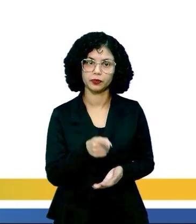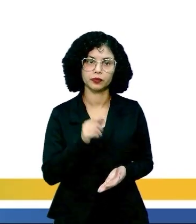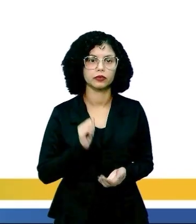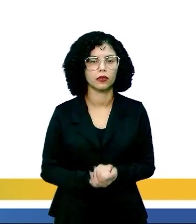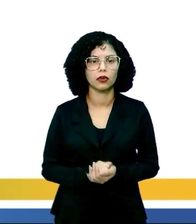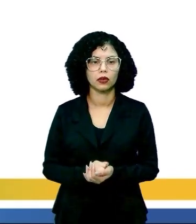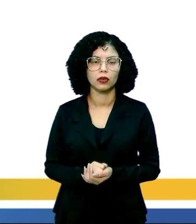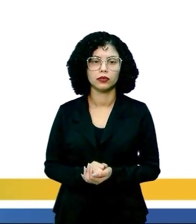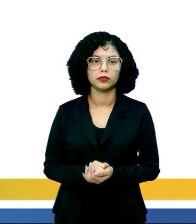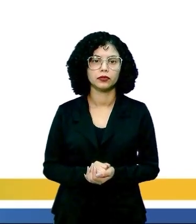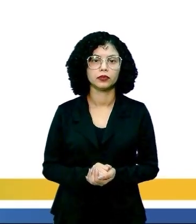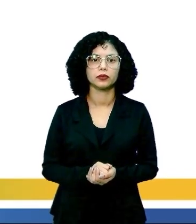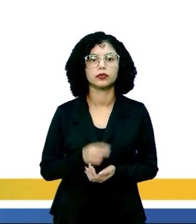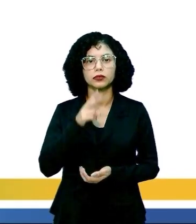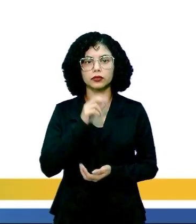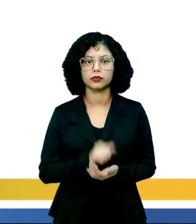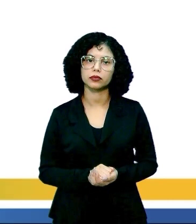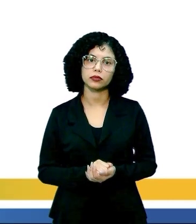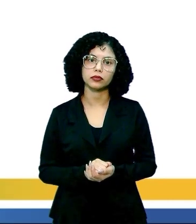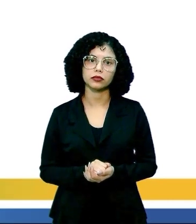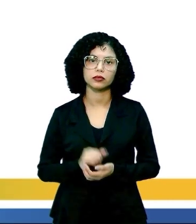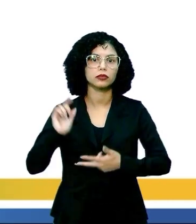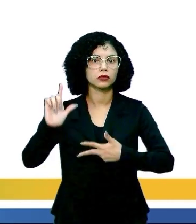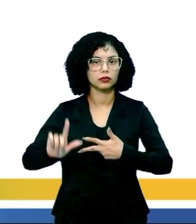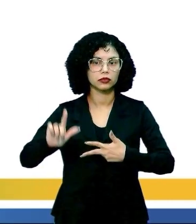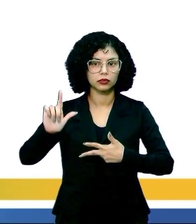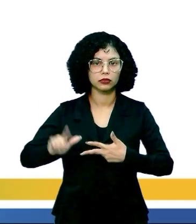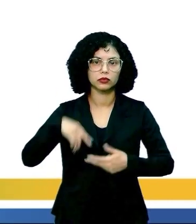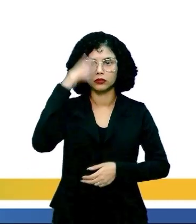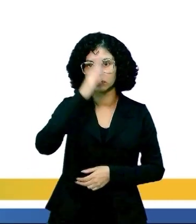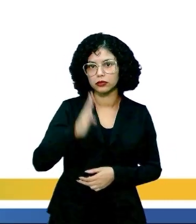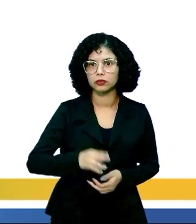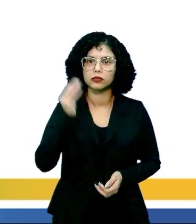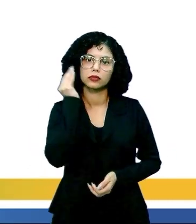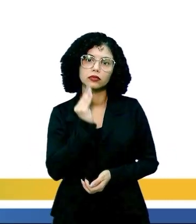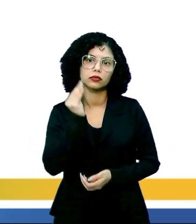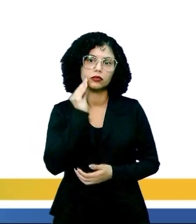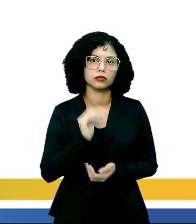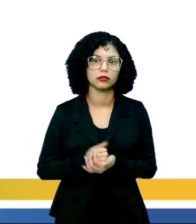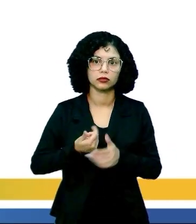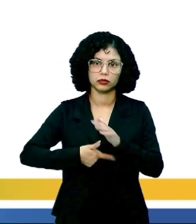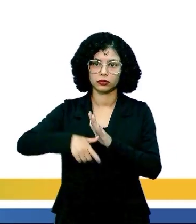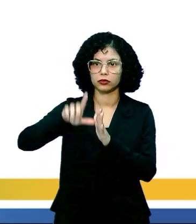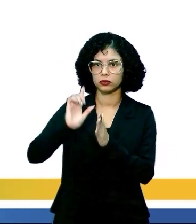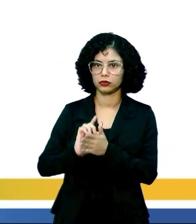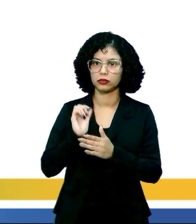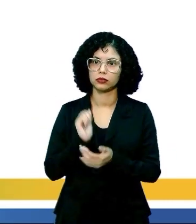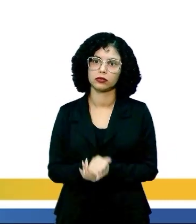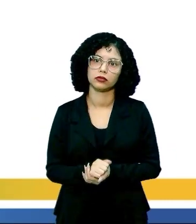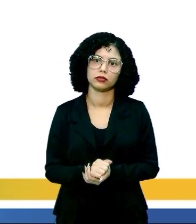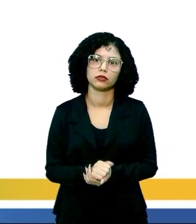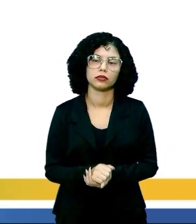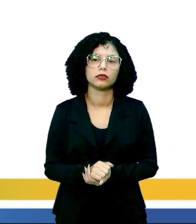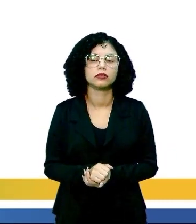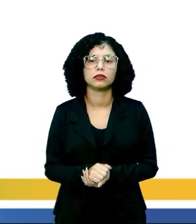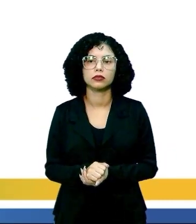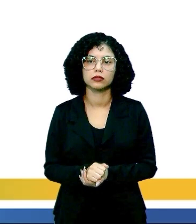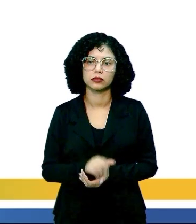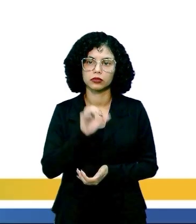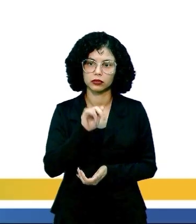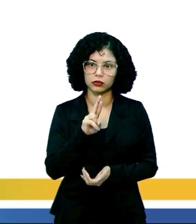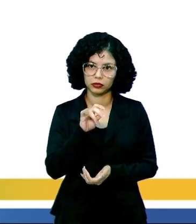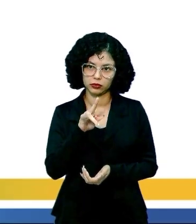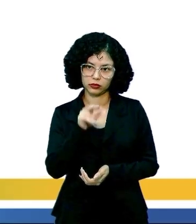questão, no âmbito do poder legislativo brasileiro, a tentativa de reverter esse quadro